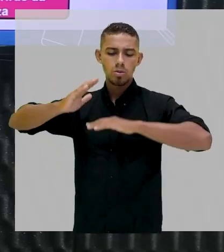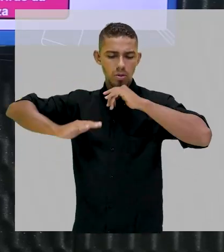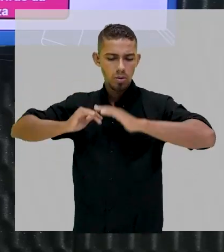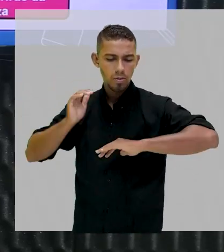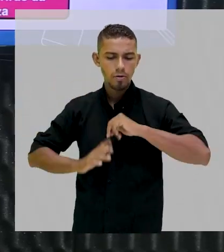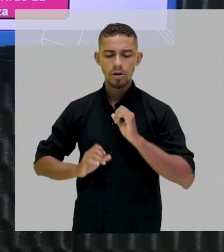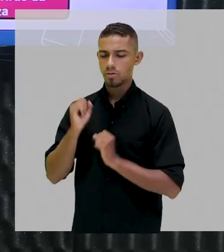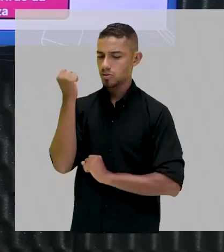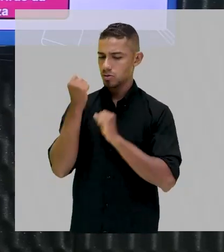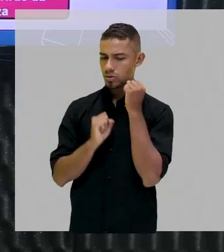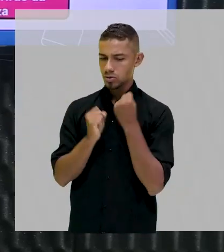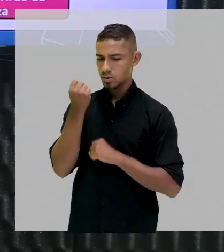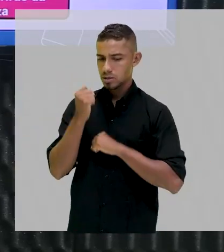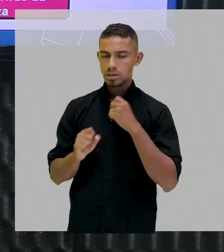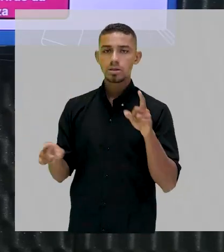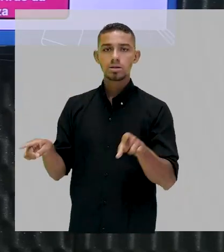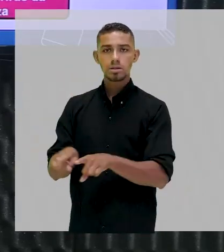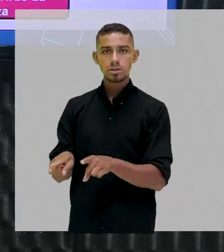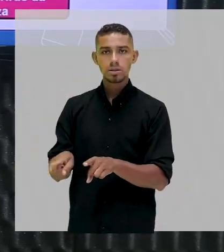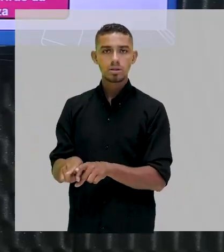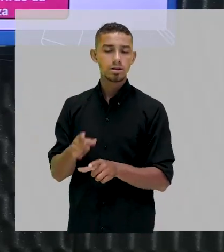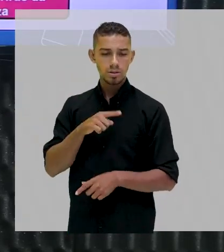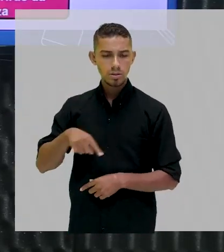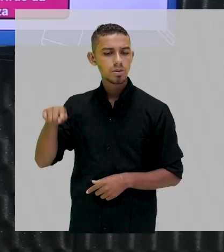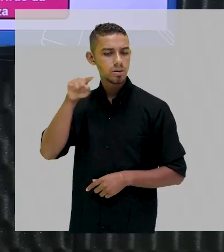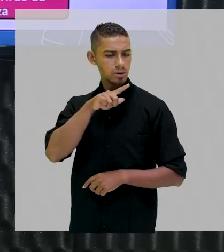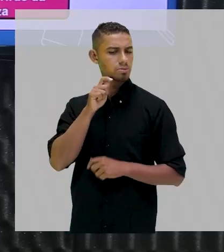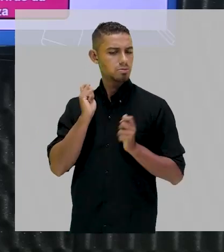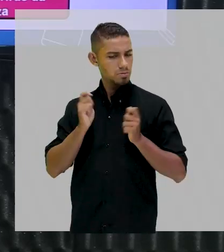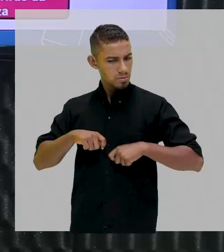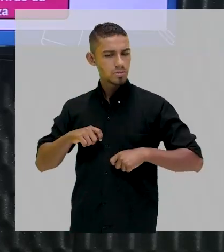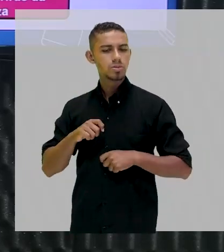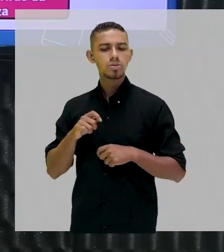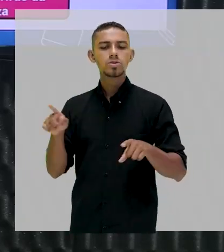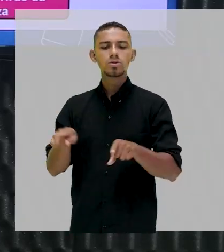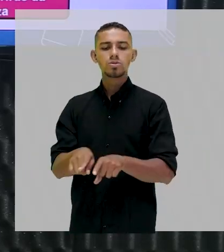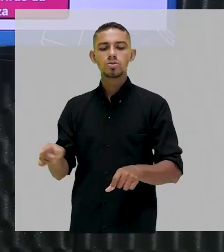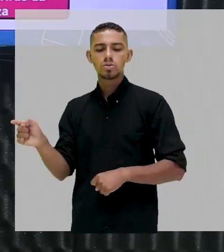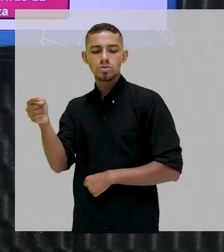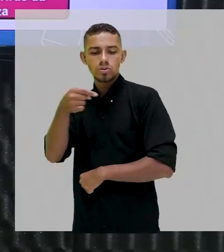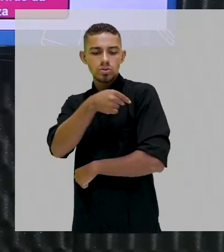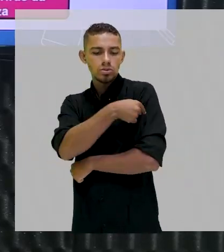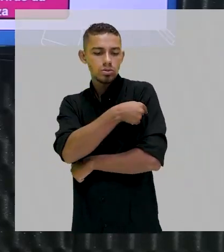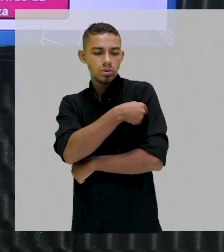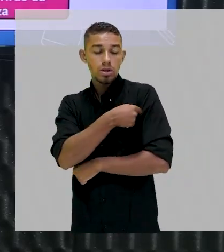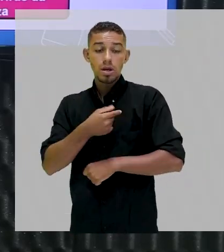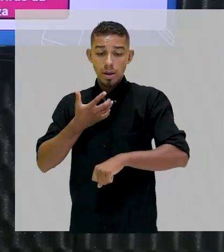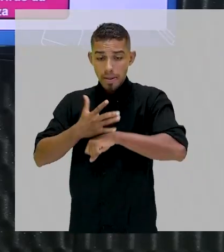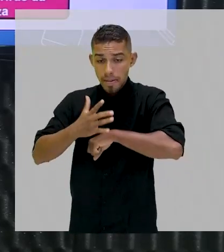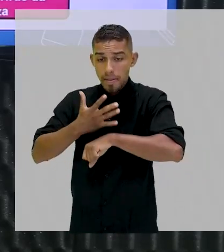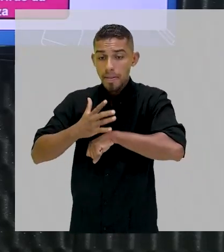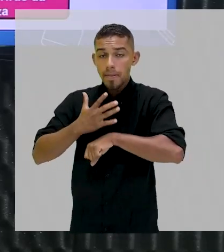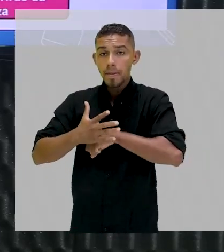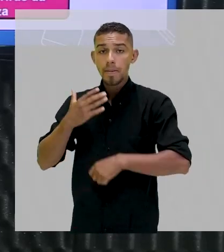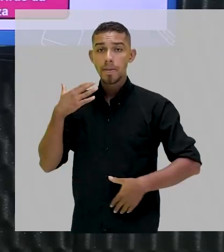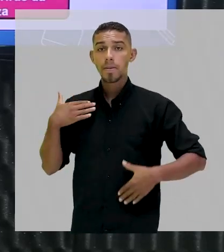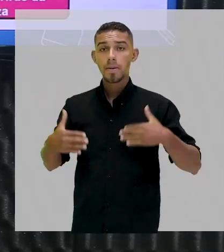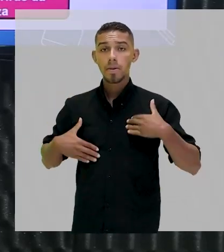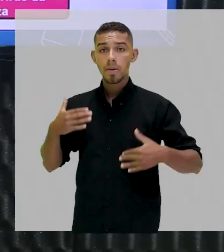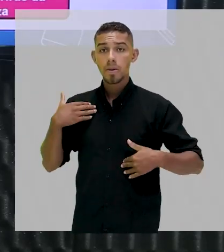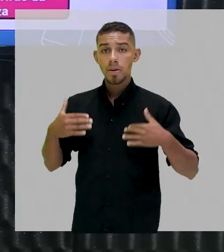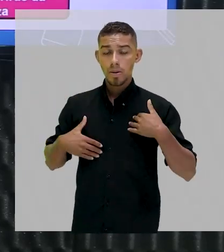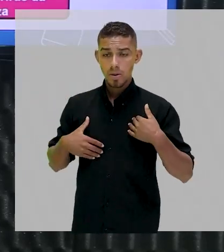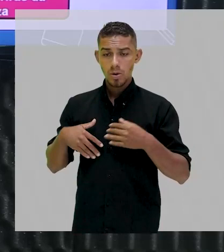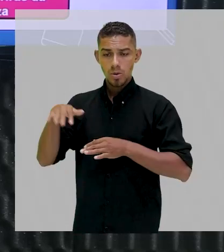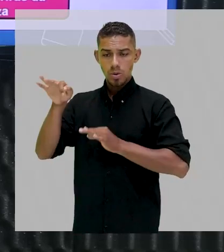de educação física, você deve sim tomar a vacina, porque se você pratica exercício físico, quem monta